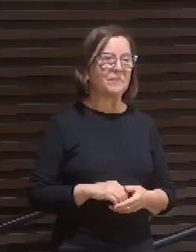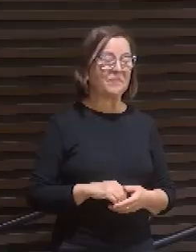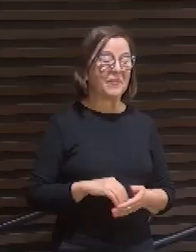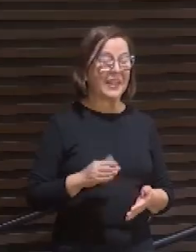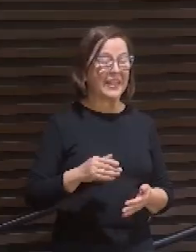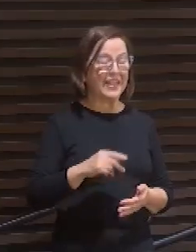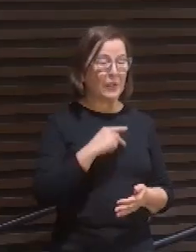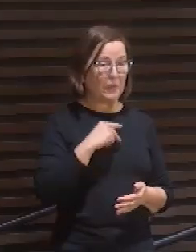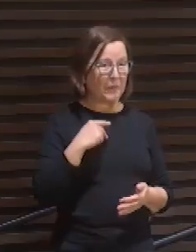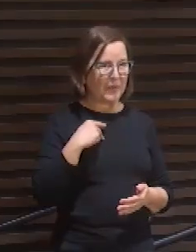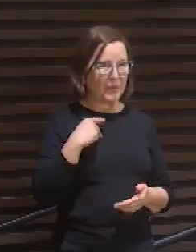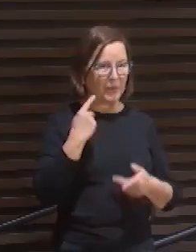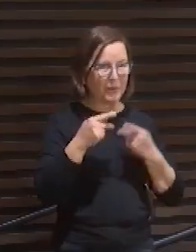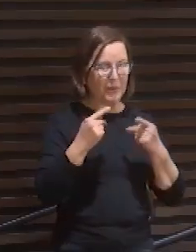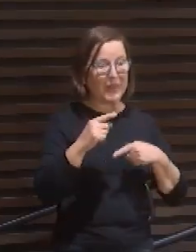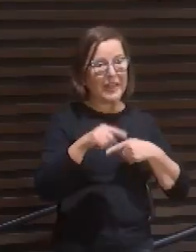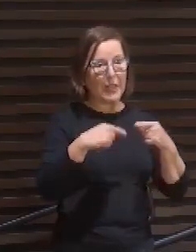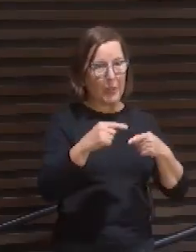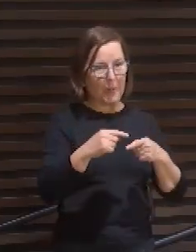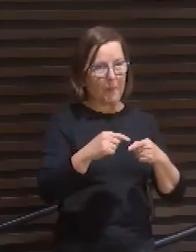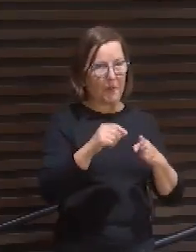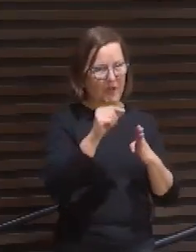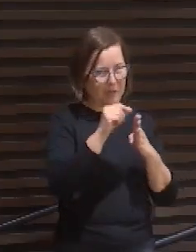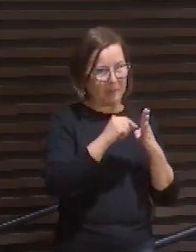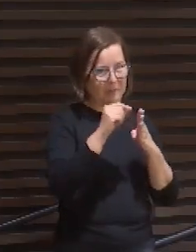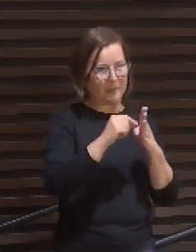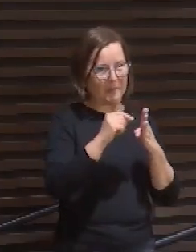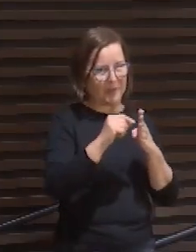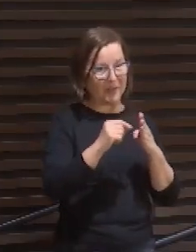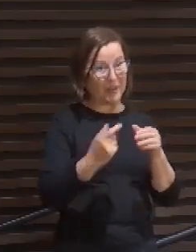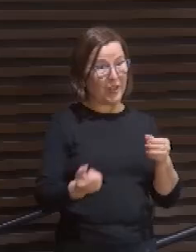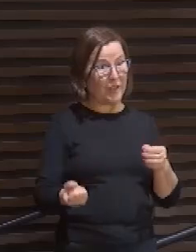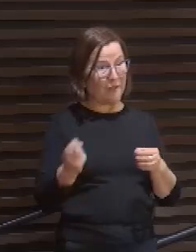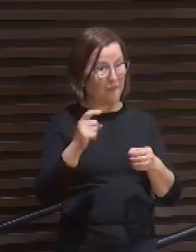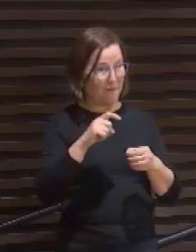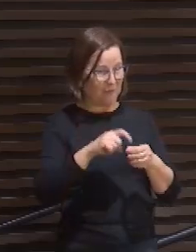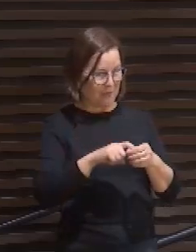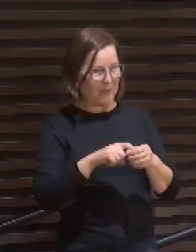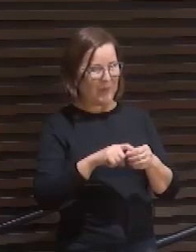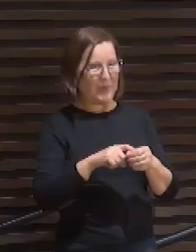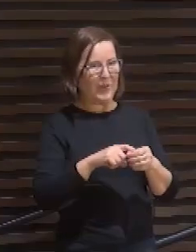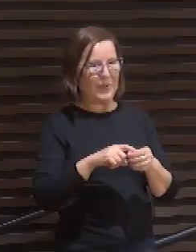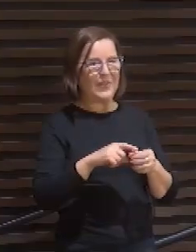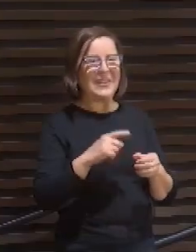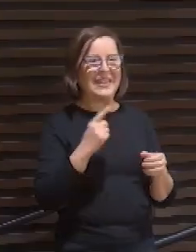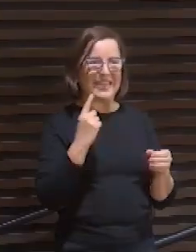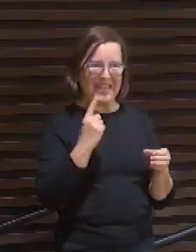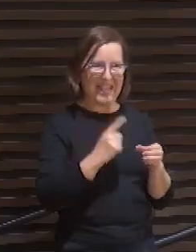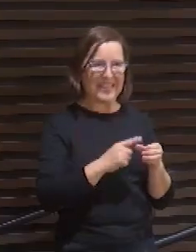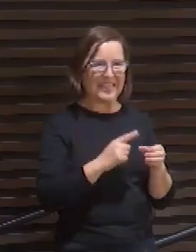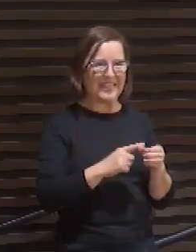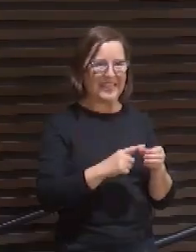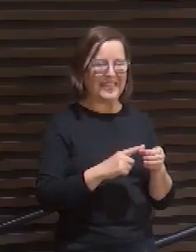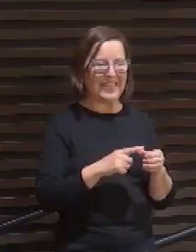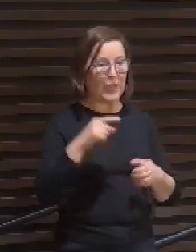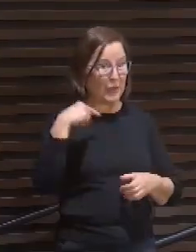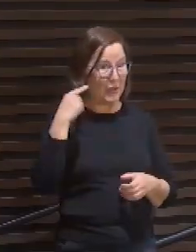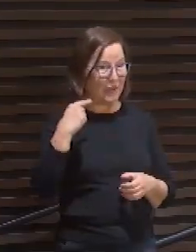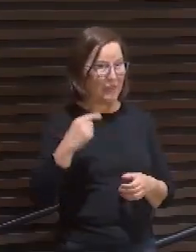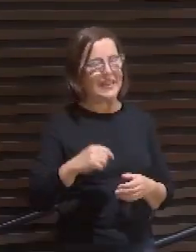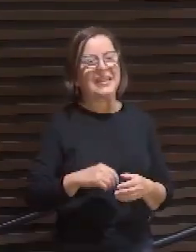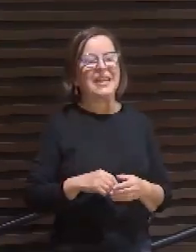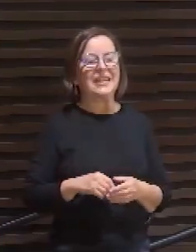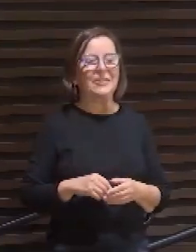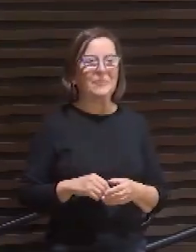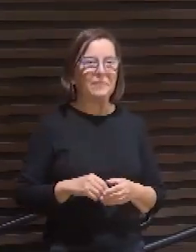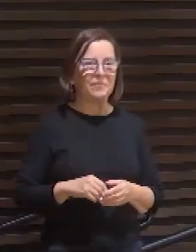contou que depois de uns meses ele foi lá em Presidente Epitácio, e o pastor disse,